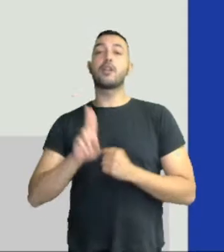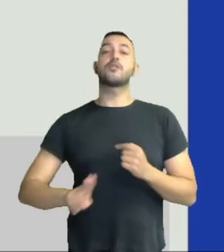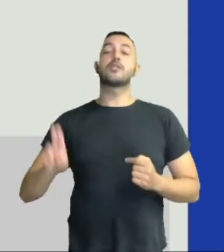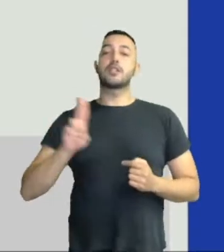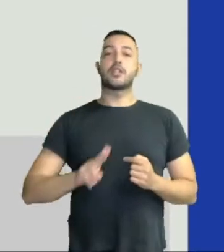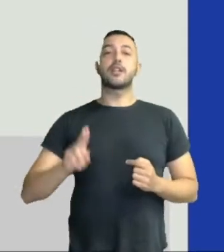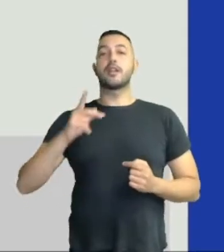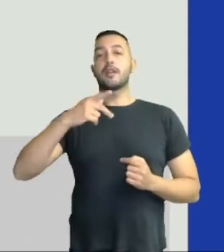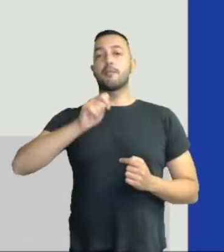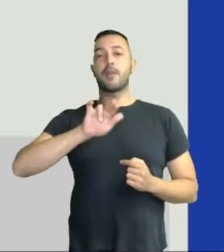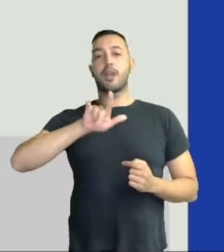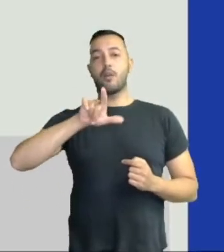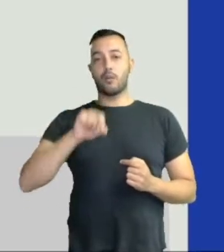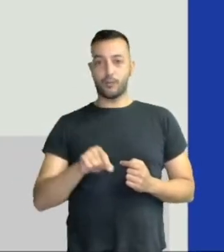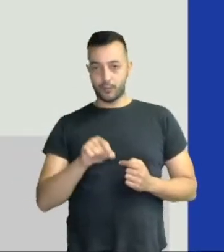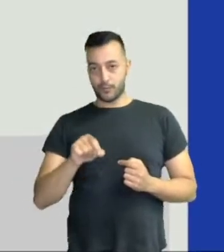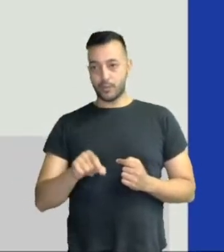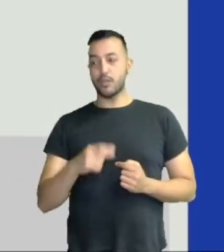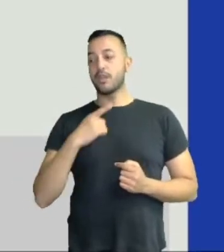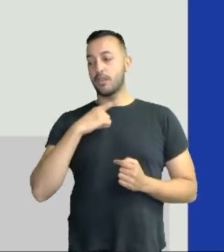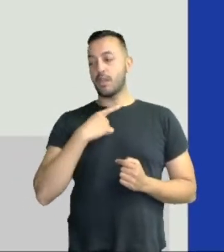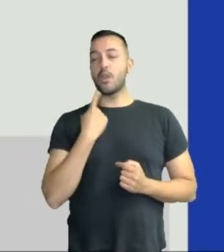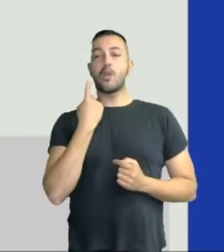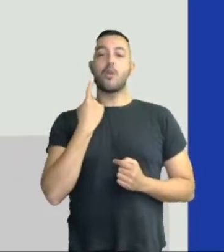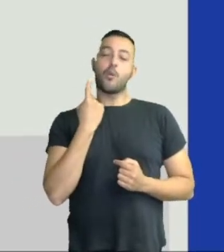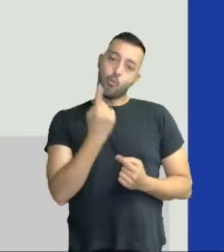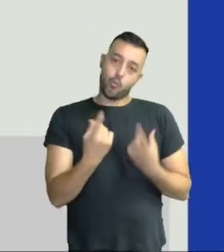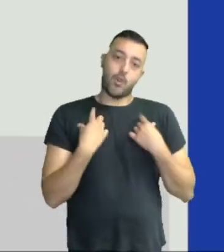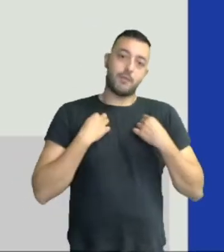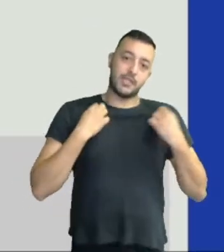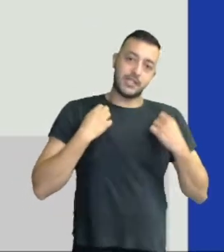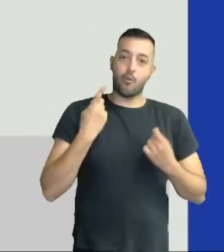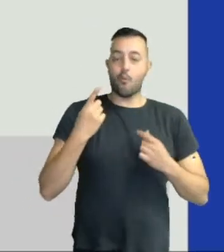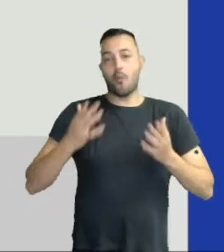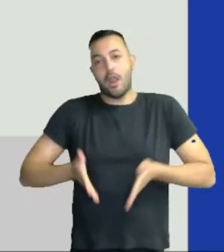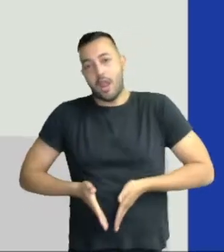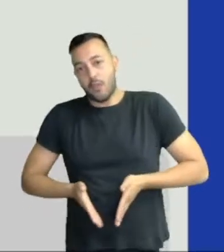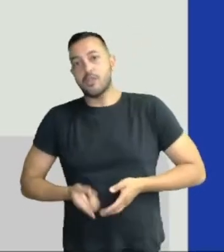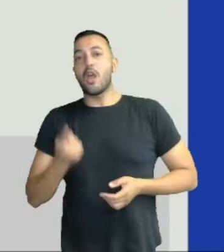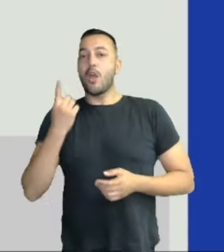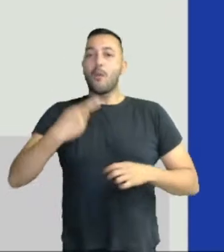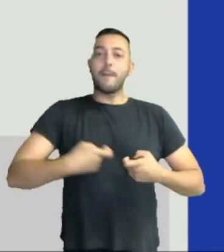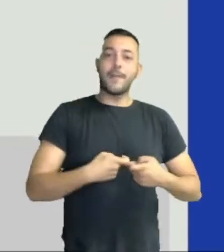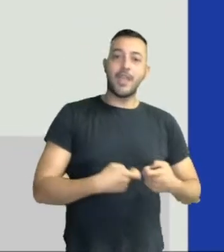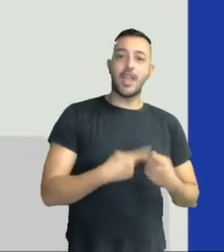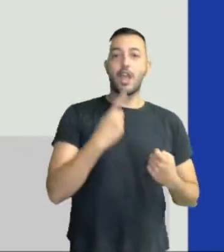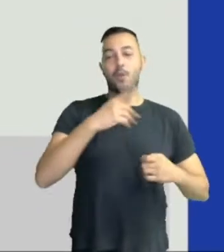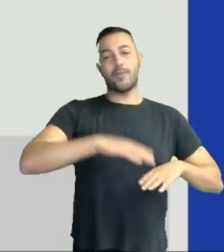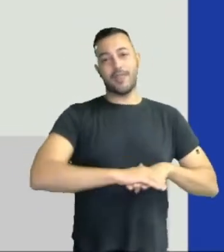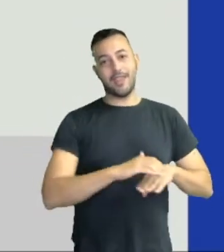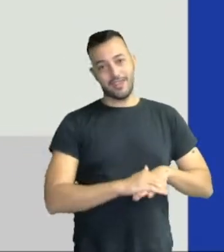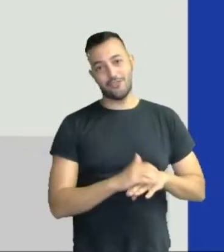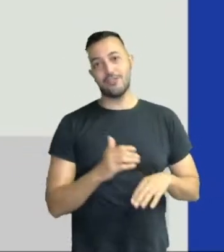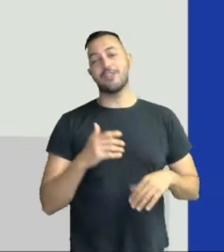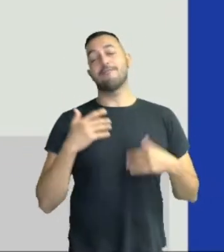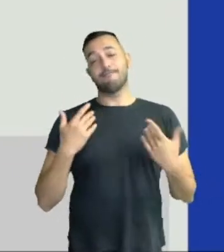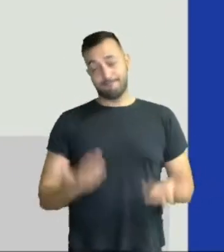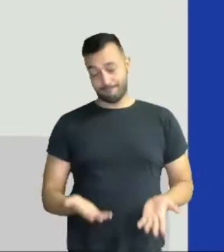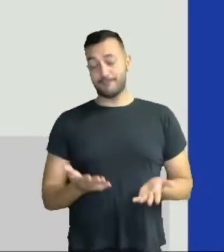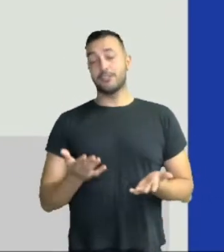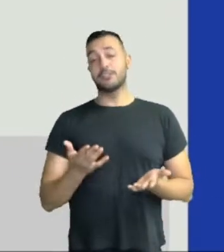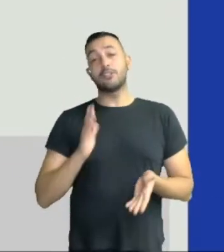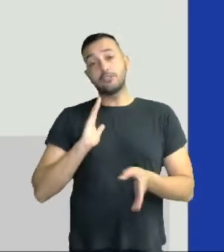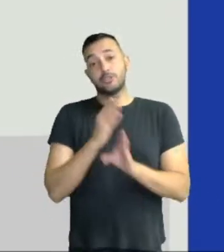utilizada por Paulo envolverá uma camiseta, uma calça, um par de meia, um par de tênis. Nesses casos,